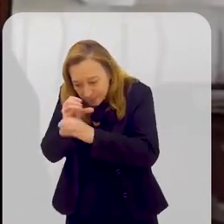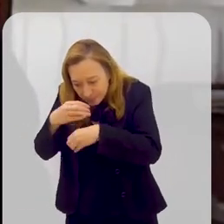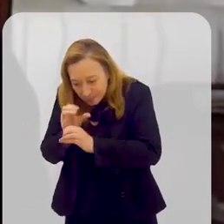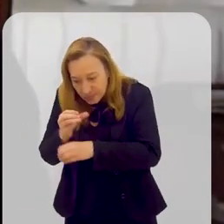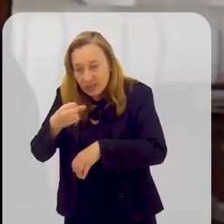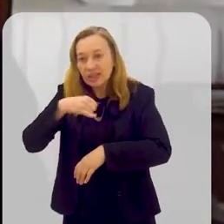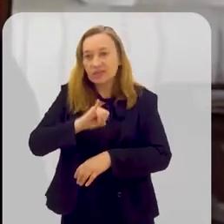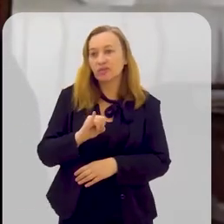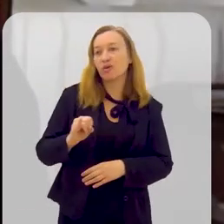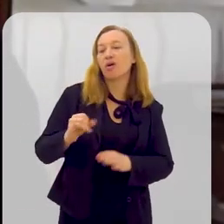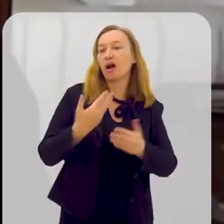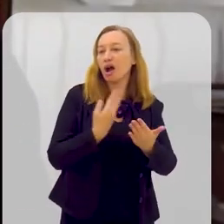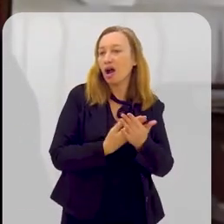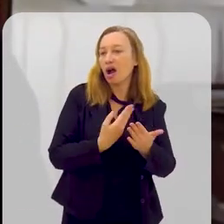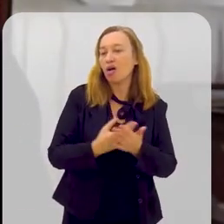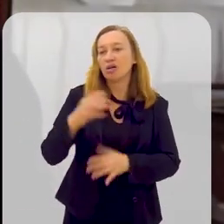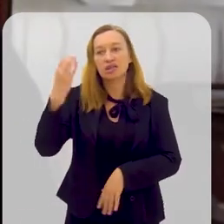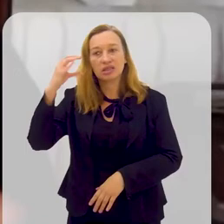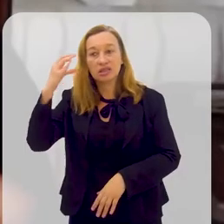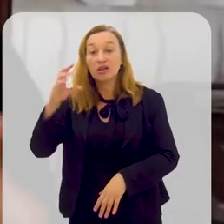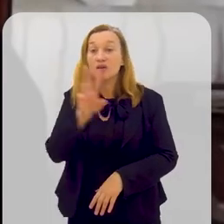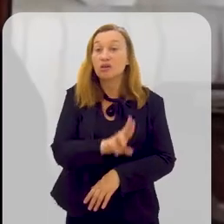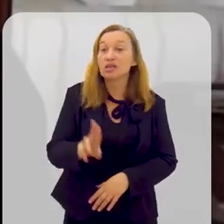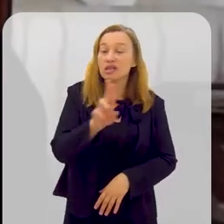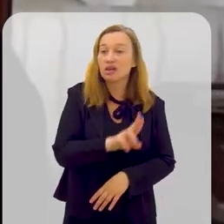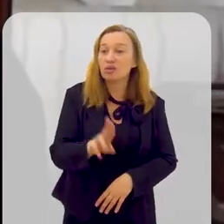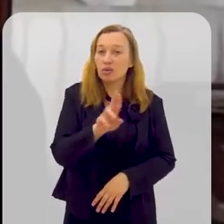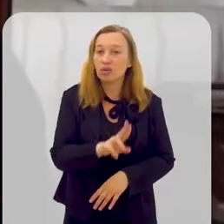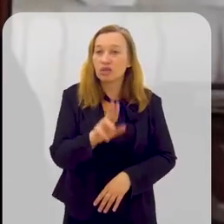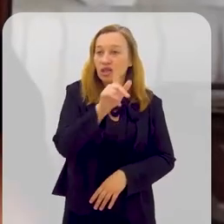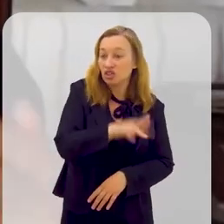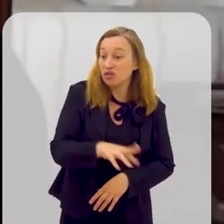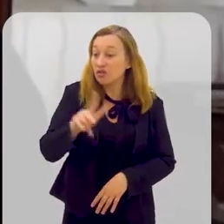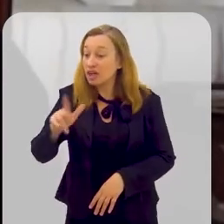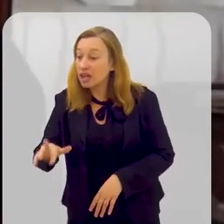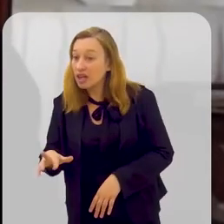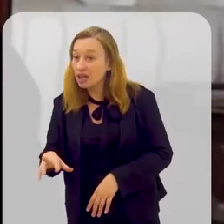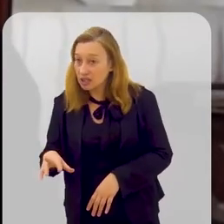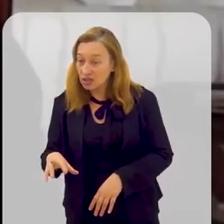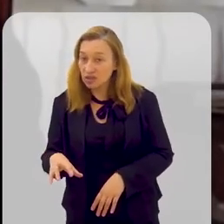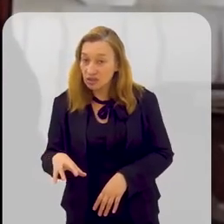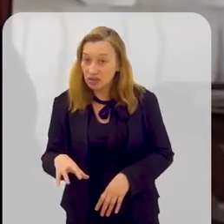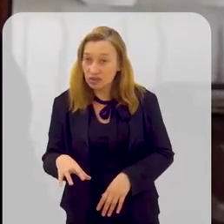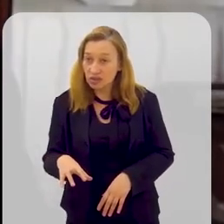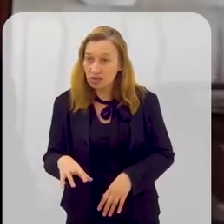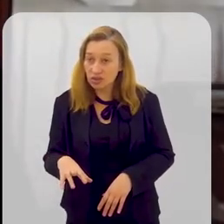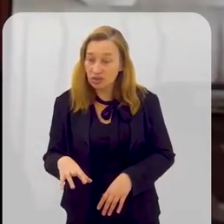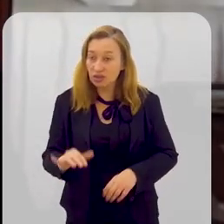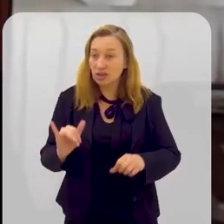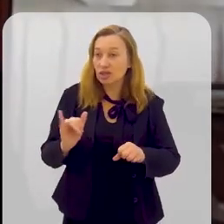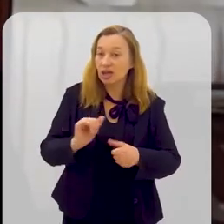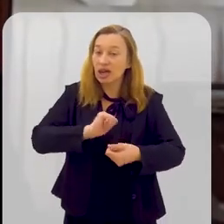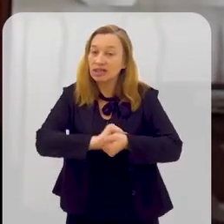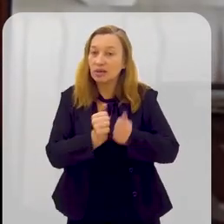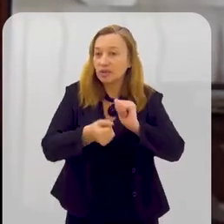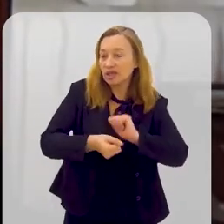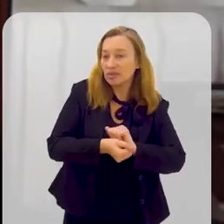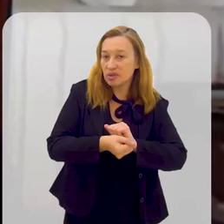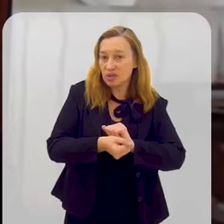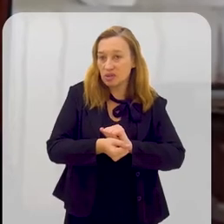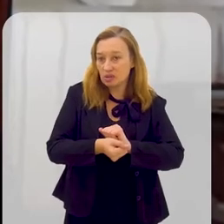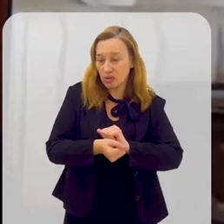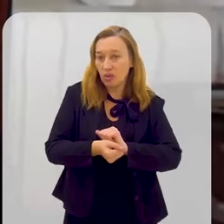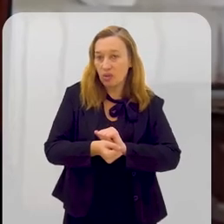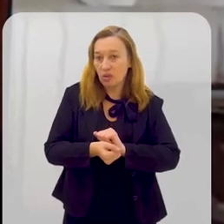microscópio se for uma aula de ciência você utiliza o que a gente chama diferentes recursos semióticos ou